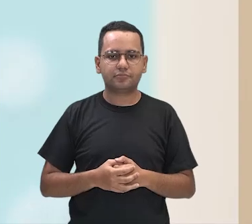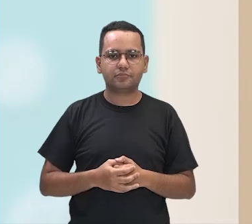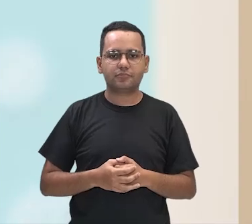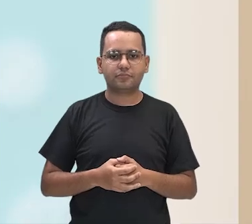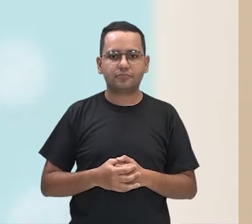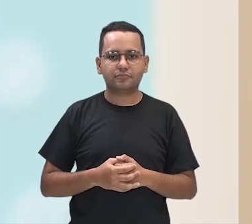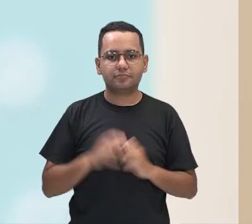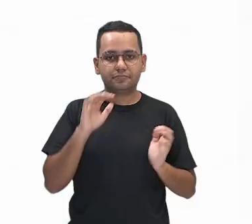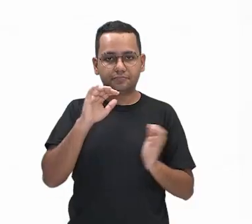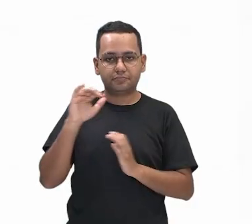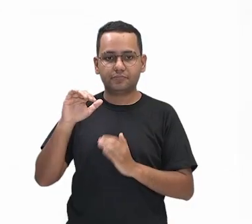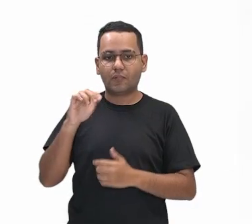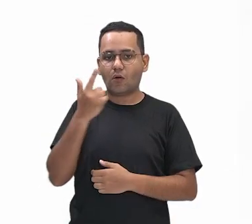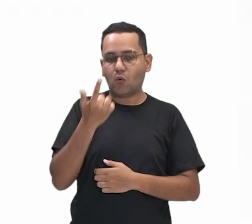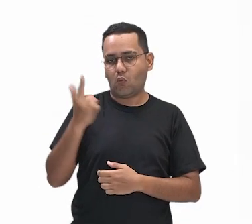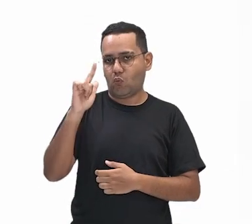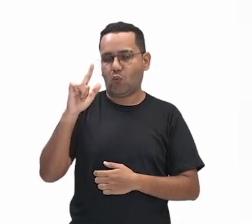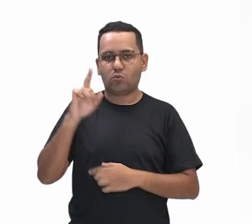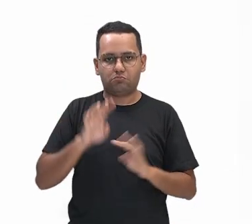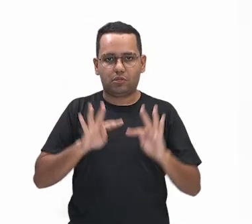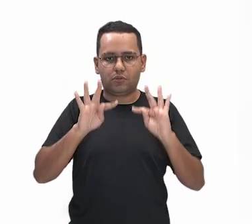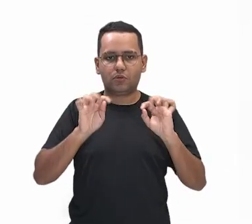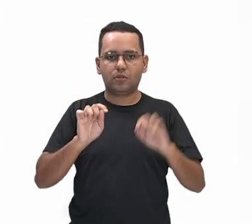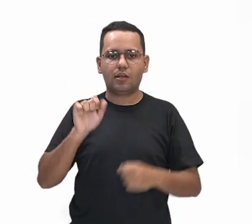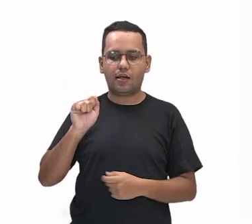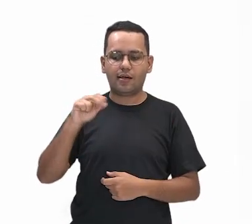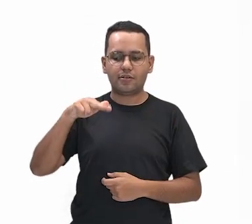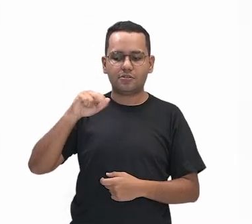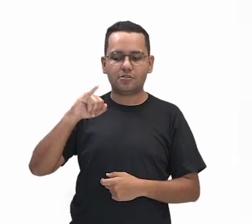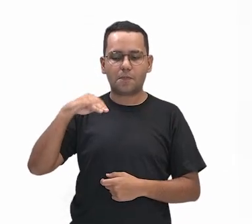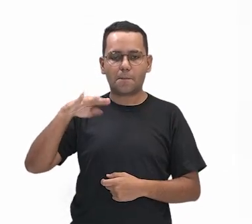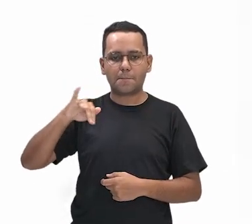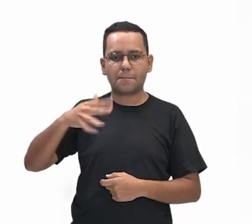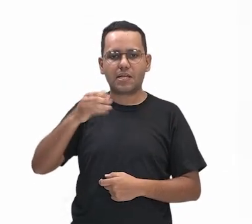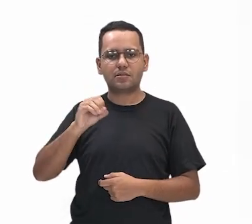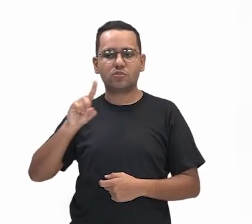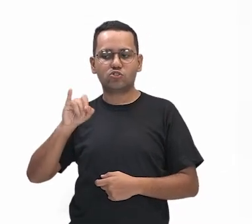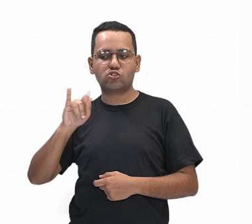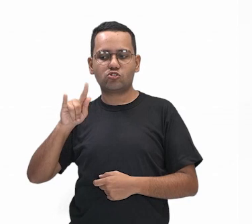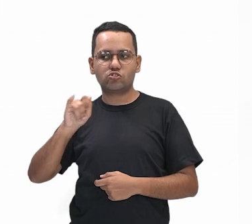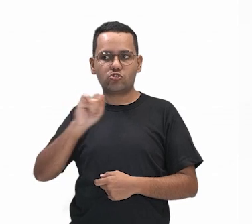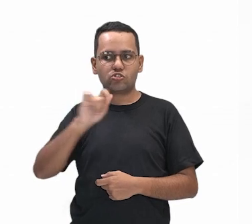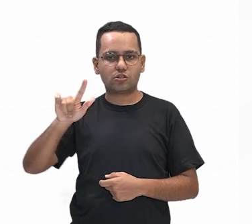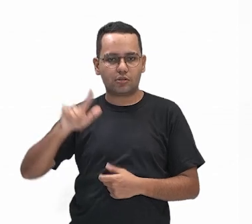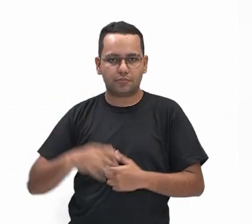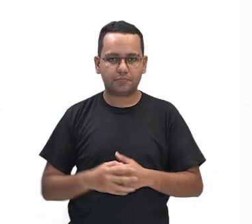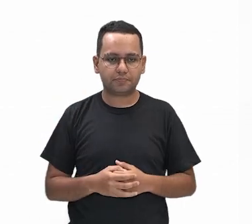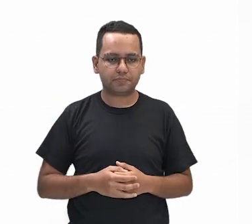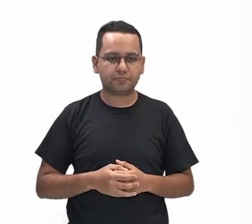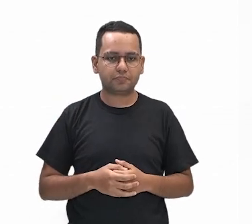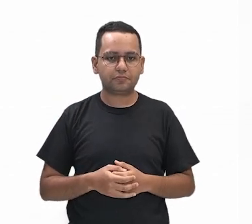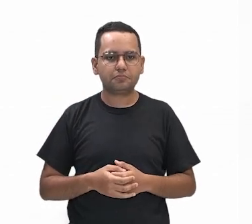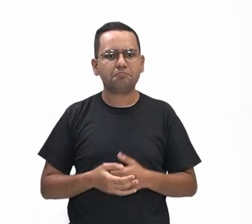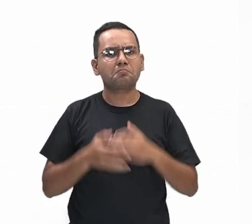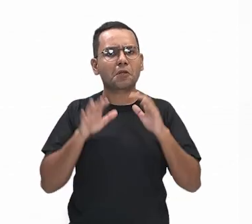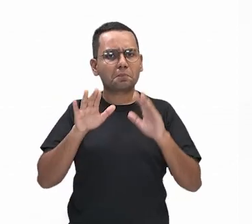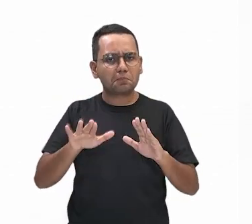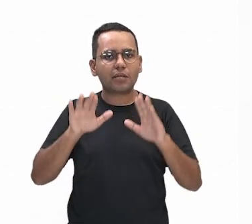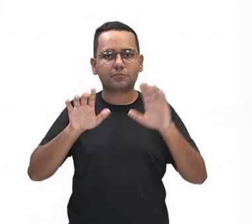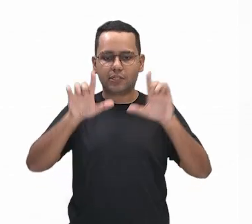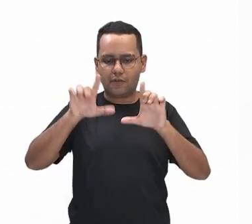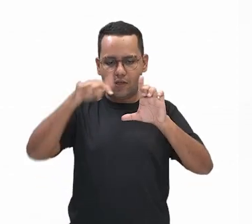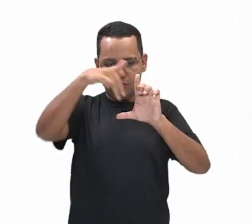a animação digital. Os desenhos animados produzidos atualmente são